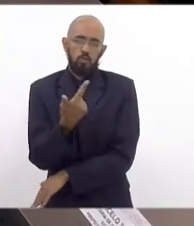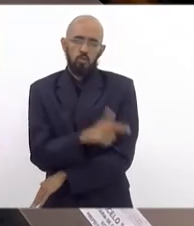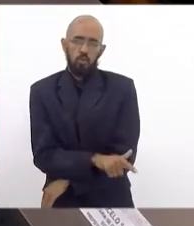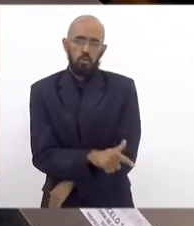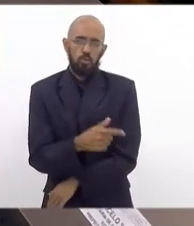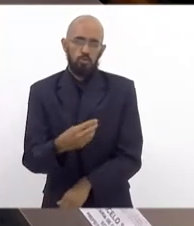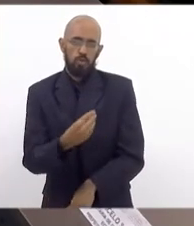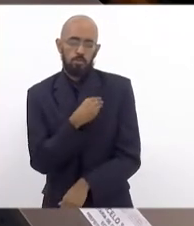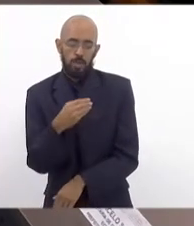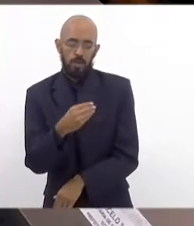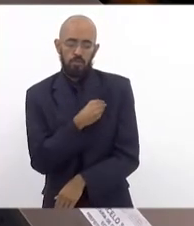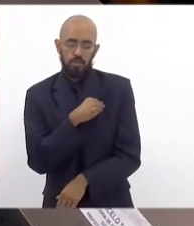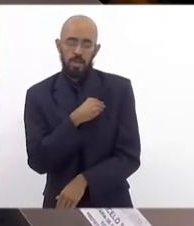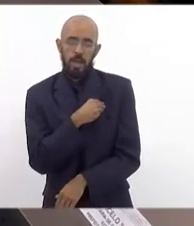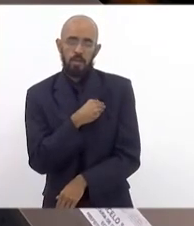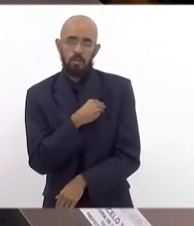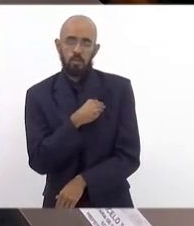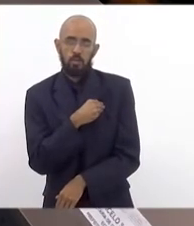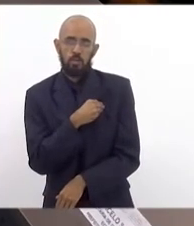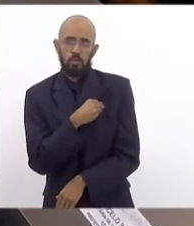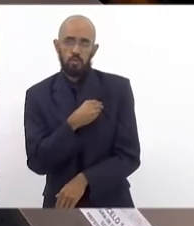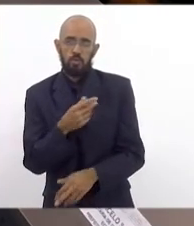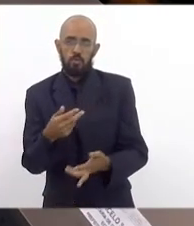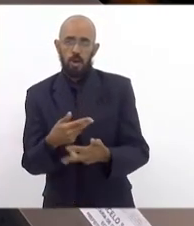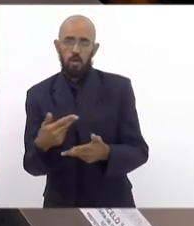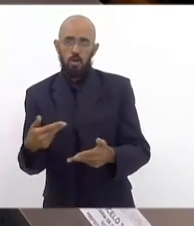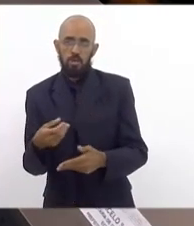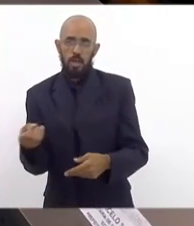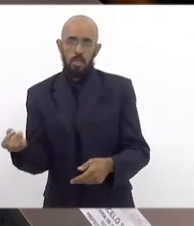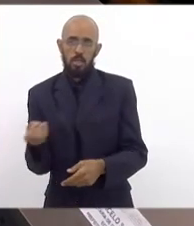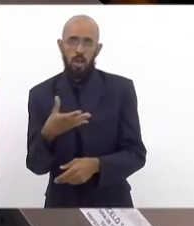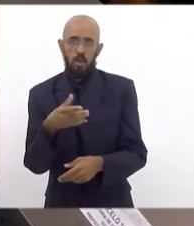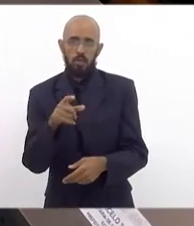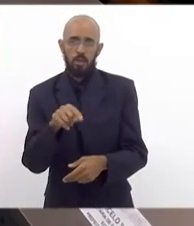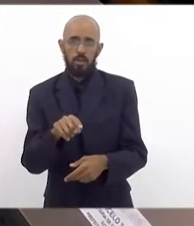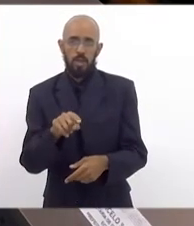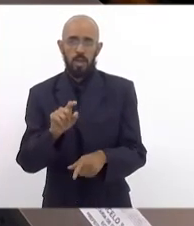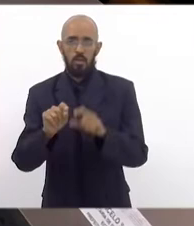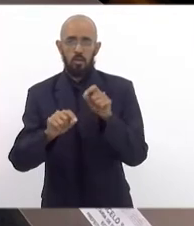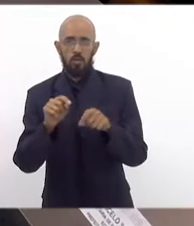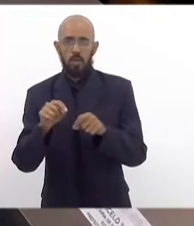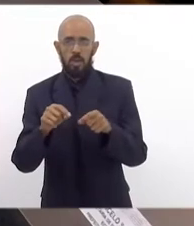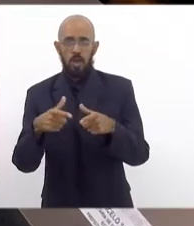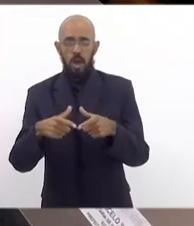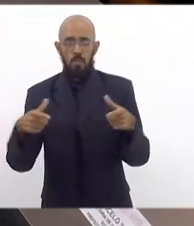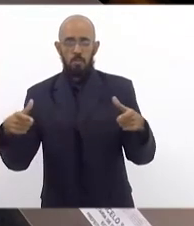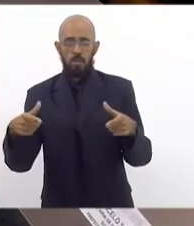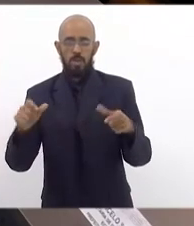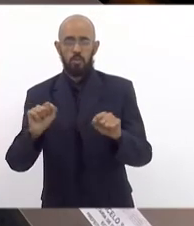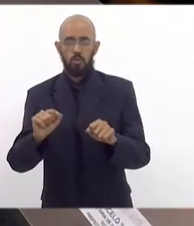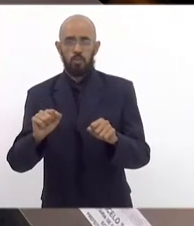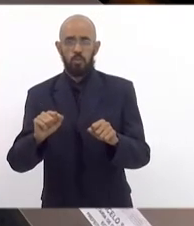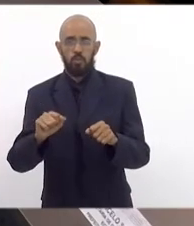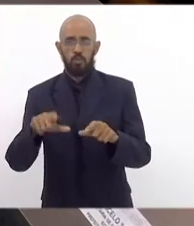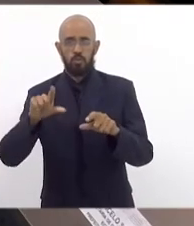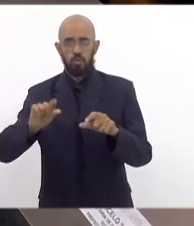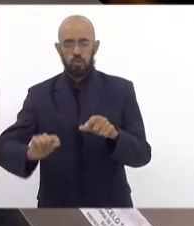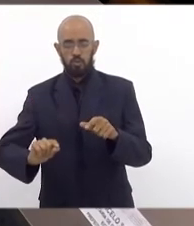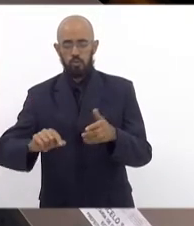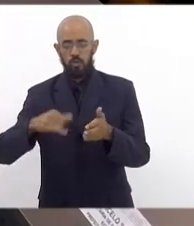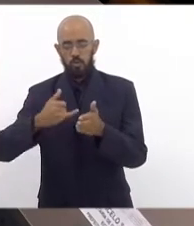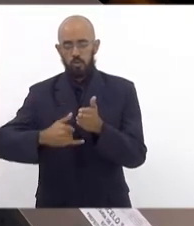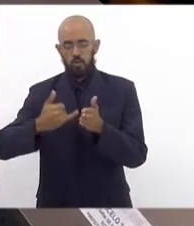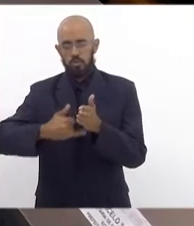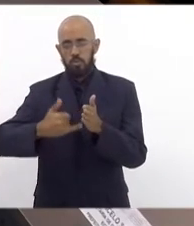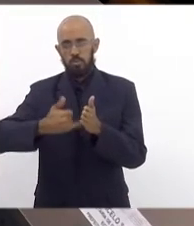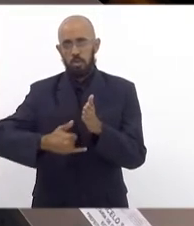beneficiário de uma coisa inovadora que foi aumento da base de aumento vem de redução da base de cálculo